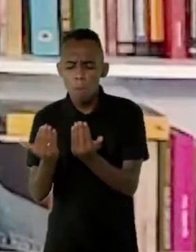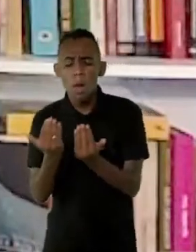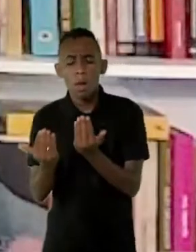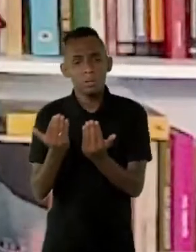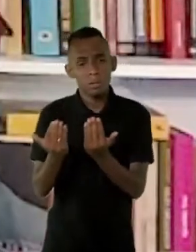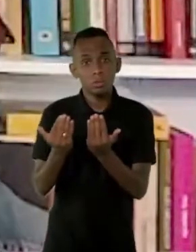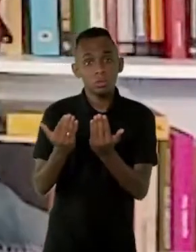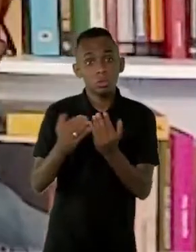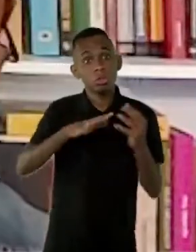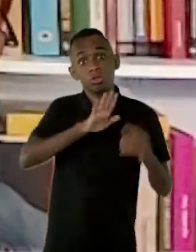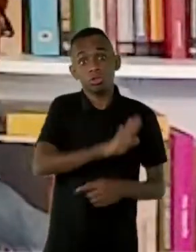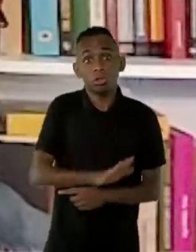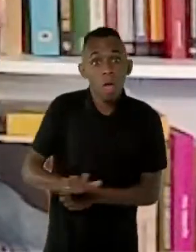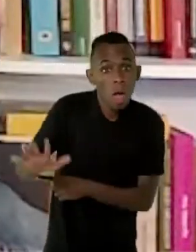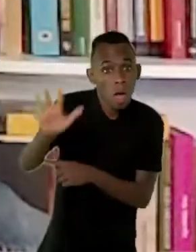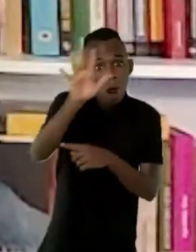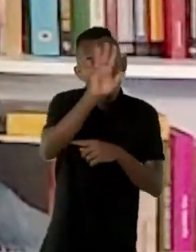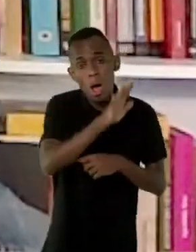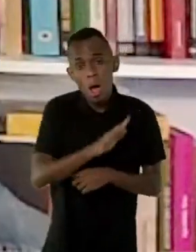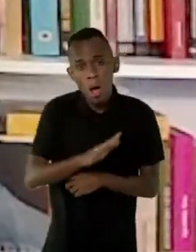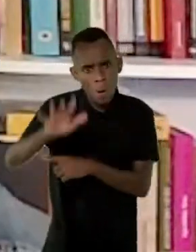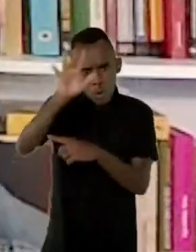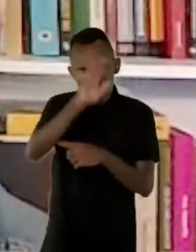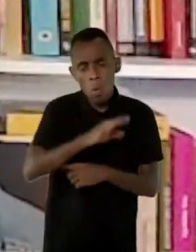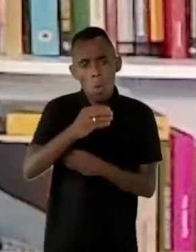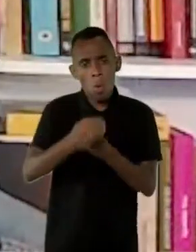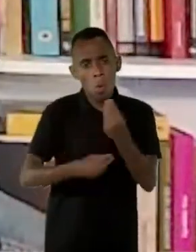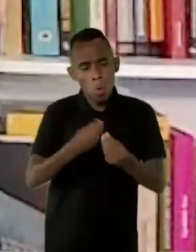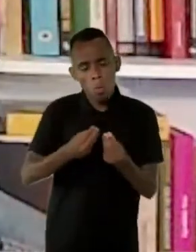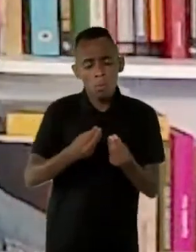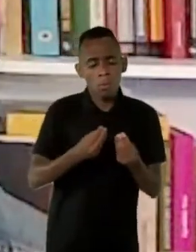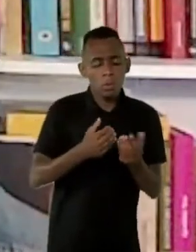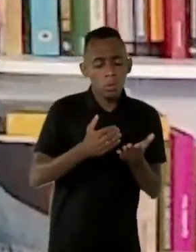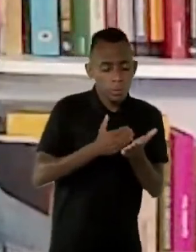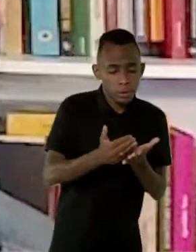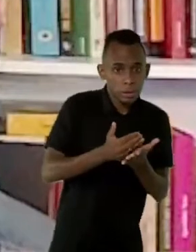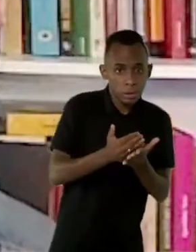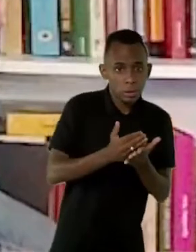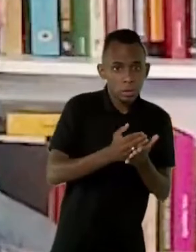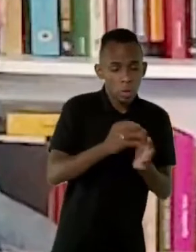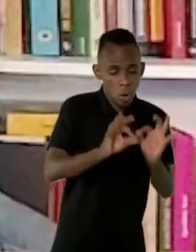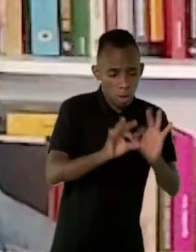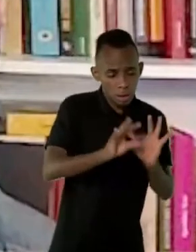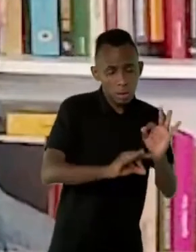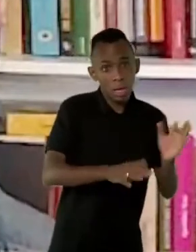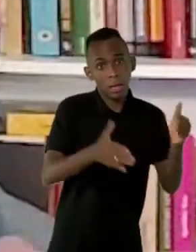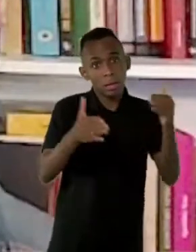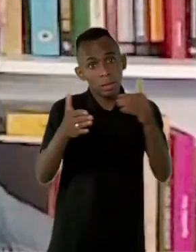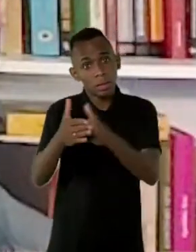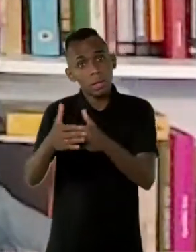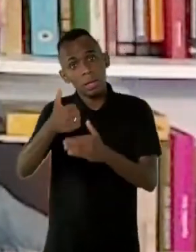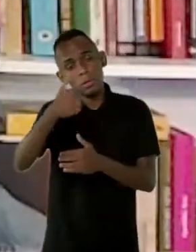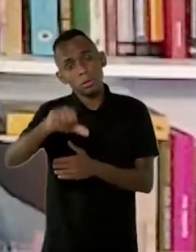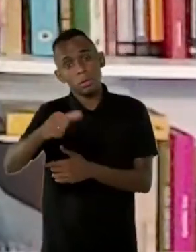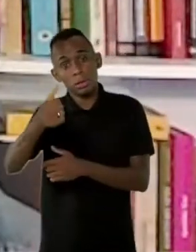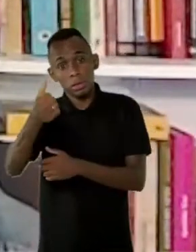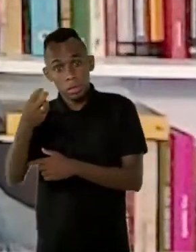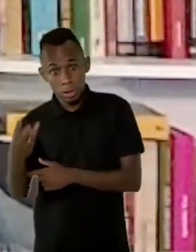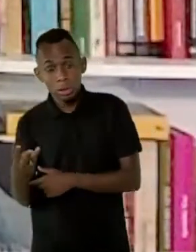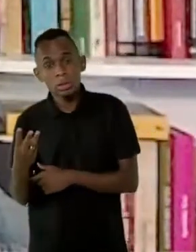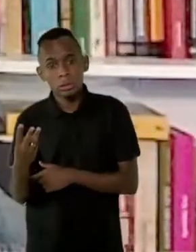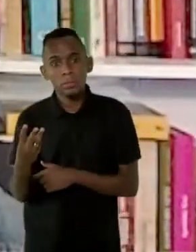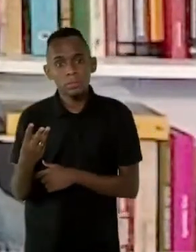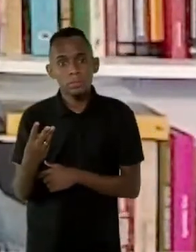geral do livro, quando ele foi editado, até o último momento ali de 63. Então, de 60